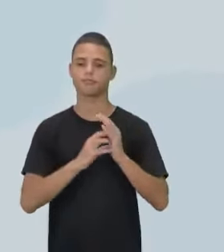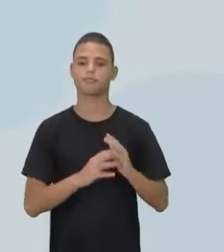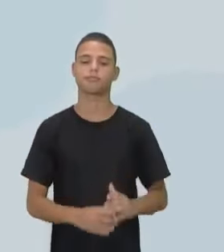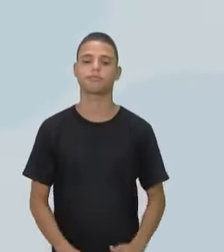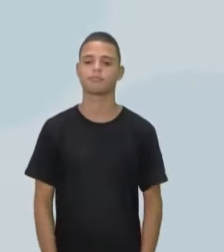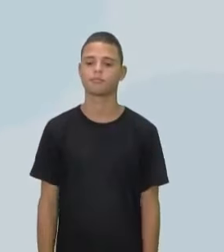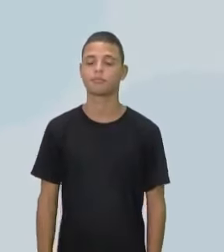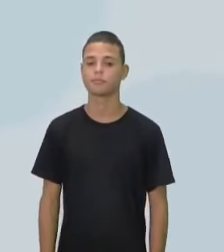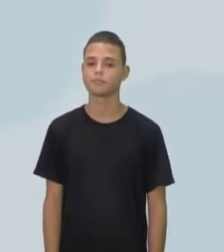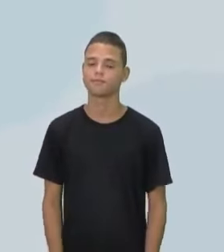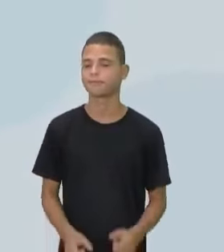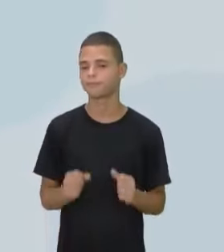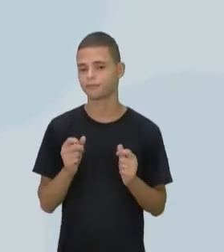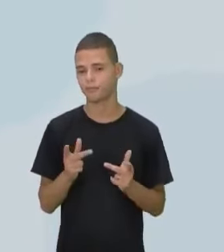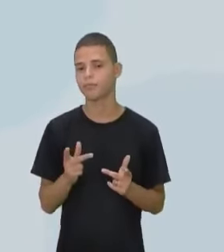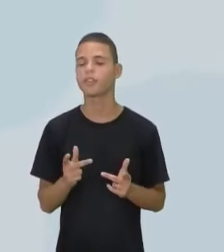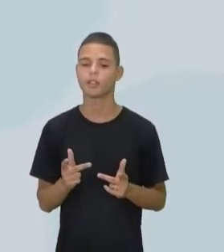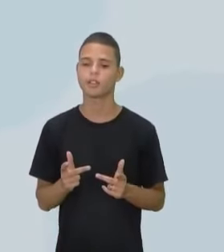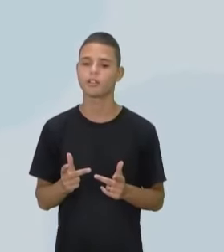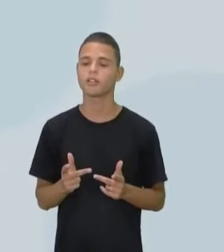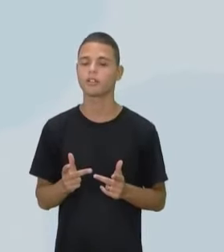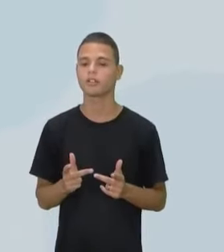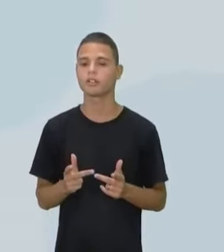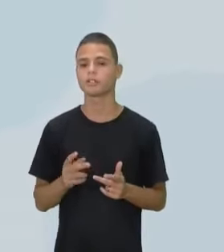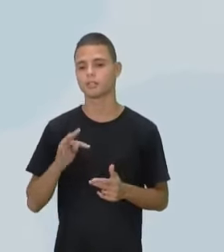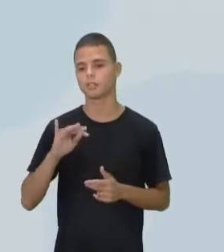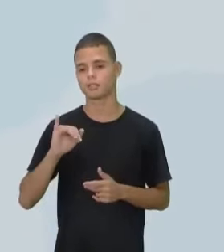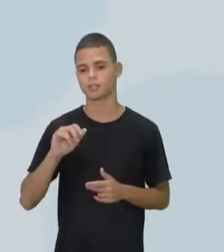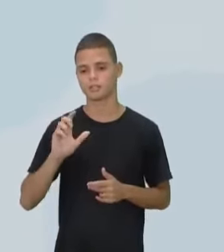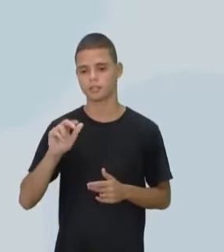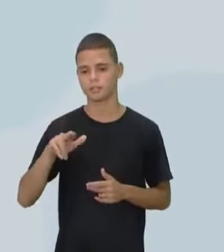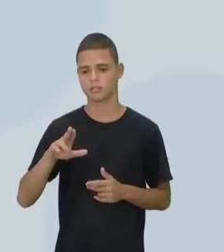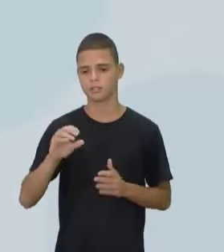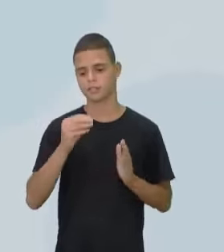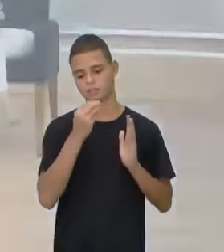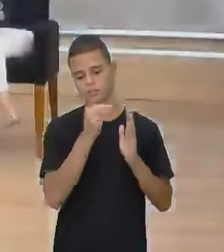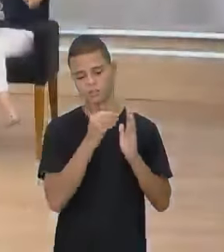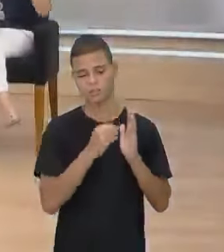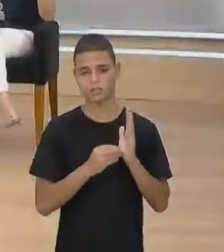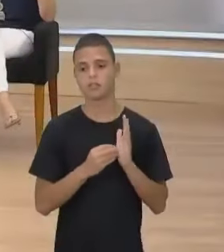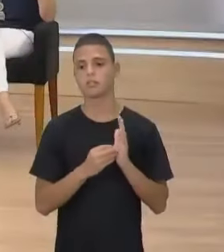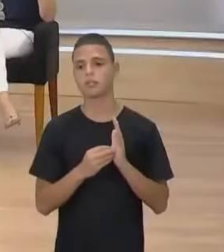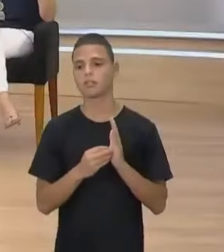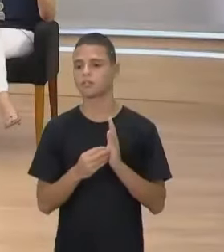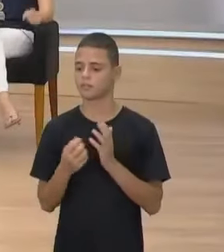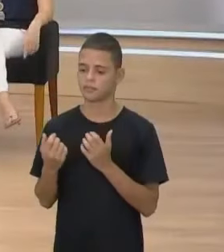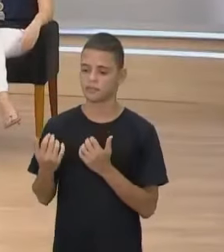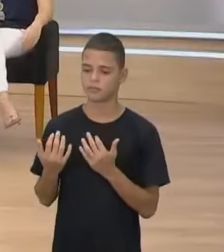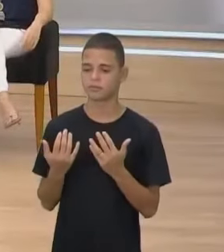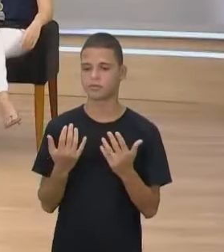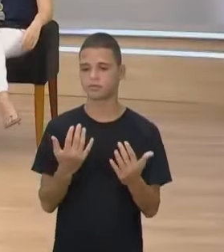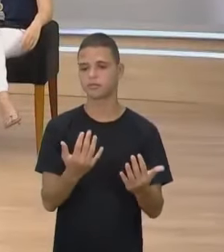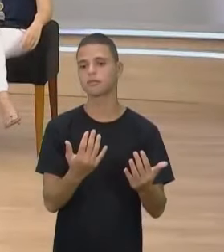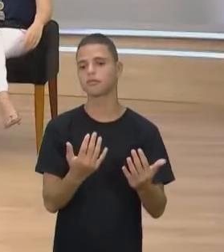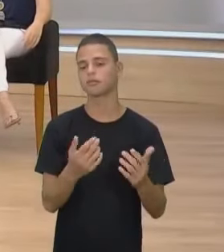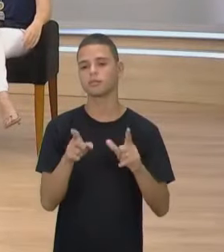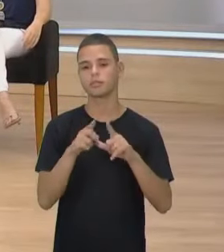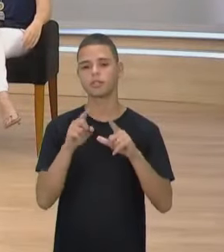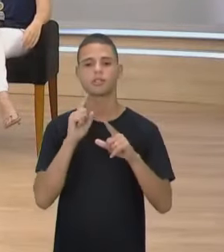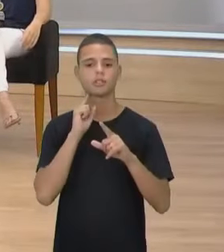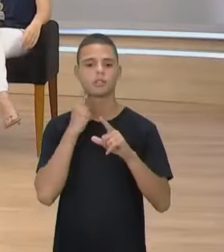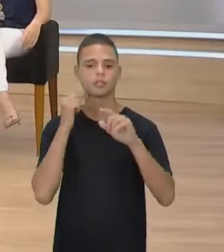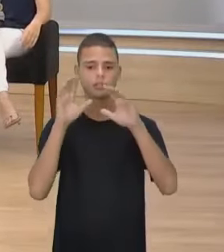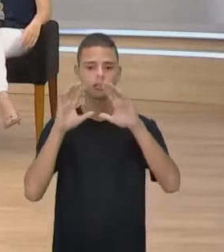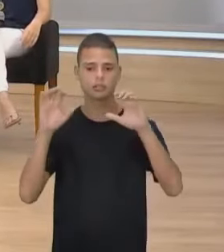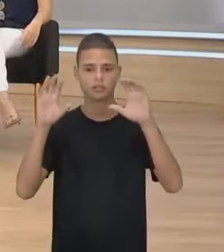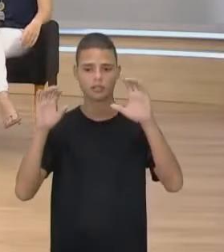ok? O professor Tiago até já trouxe essa resposta aqui, desvios do cursos d'água, né, que o Eduardo acabou de falar, desmatamento, poluição, e ele disse que ele está participando muito,